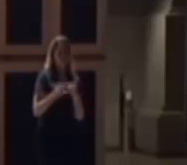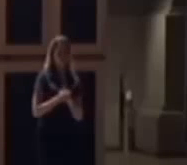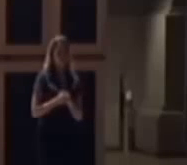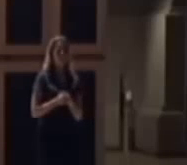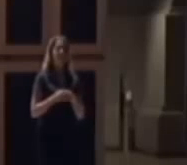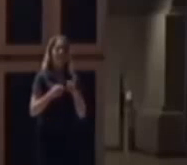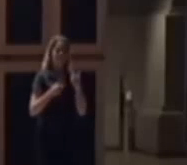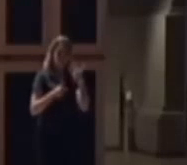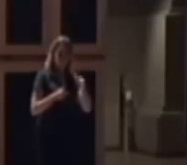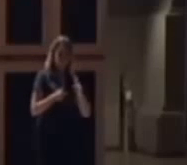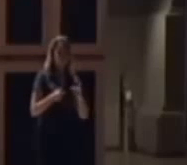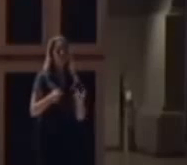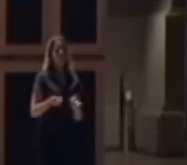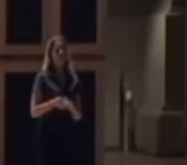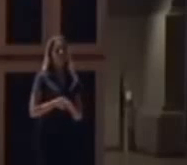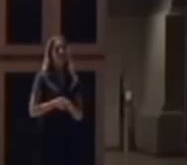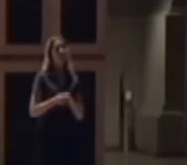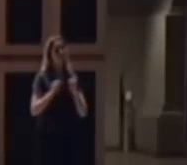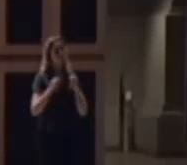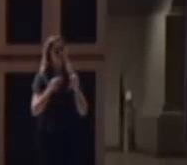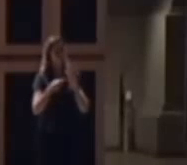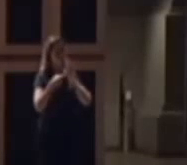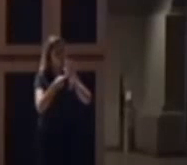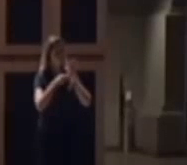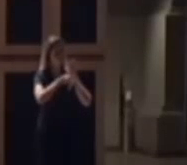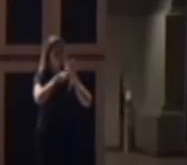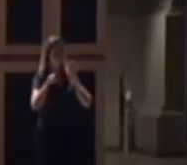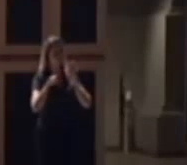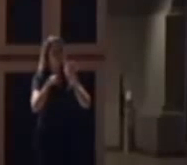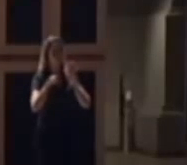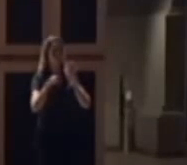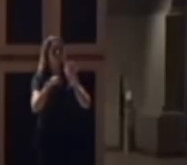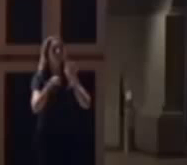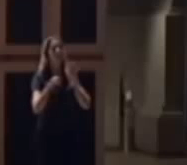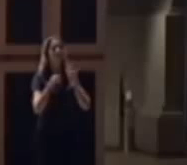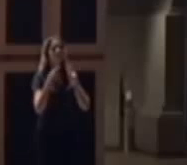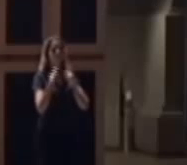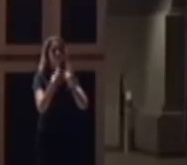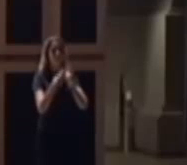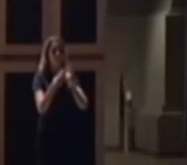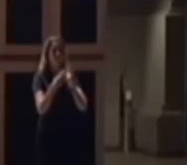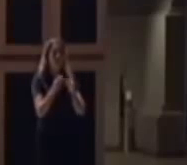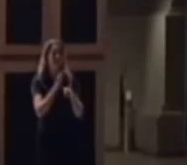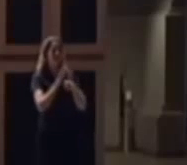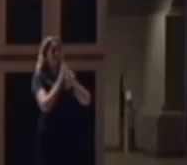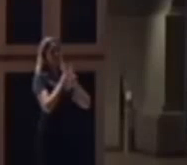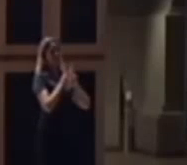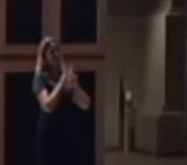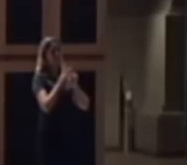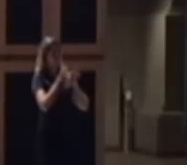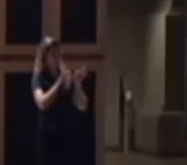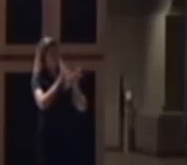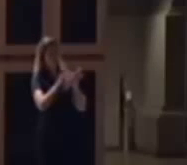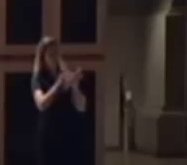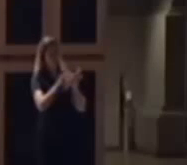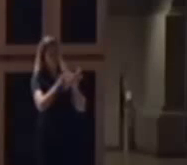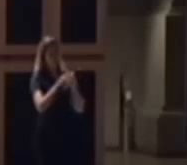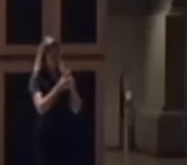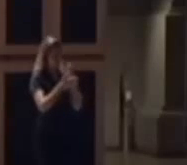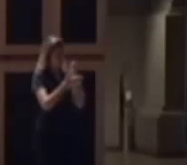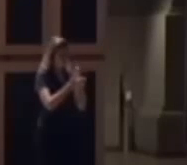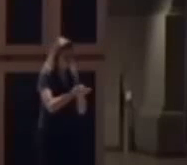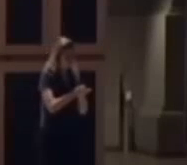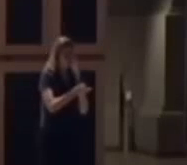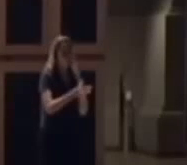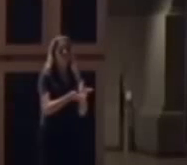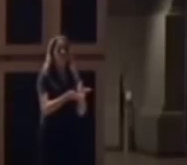uma vez, eu destaco o que eu tinha falado da importância da pactuação prévia. Ao fazer esse regulamento de compras e pactuar